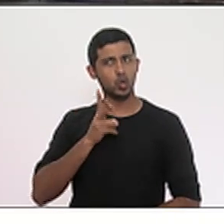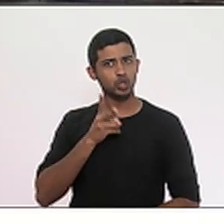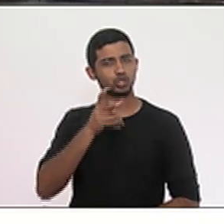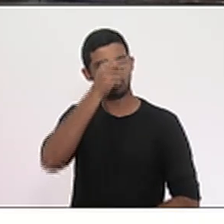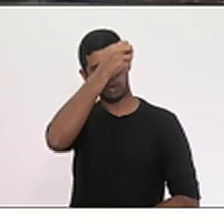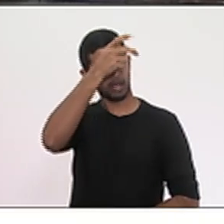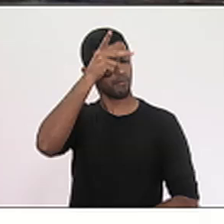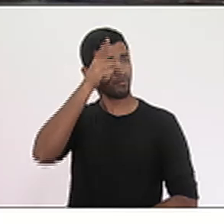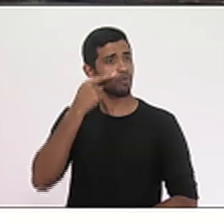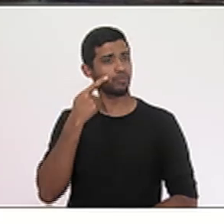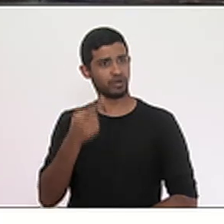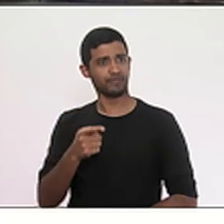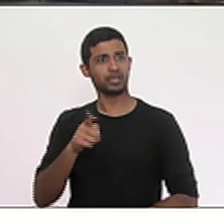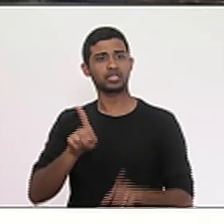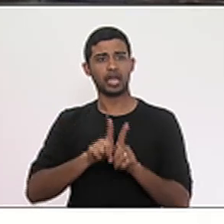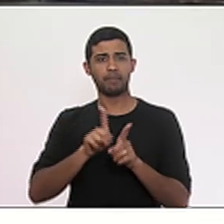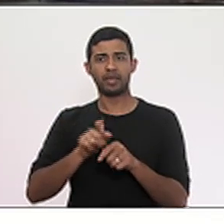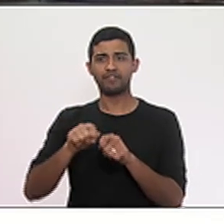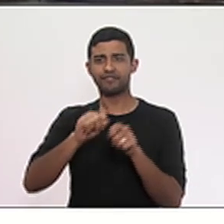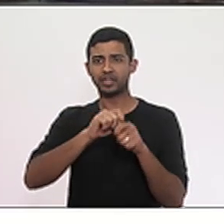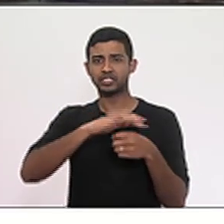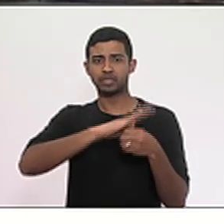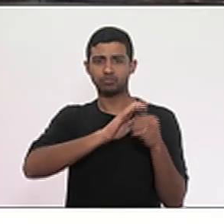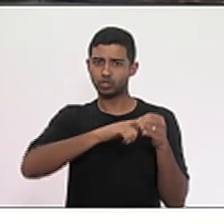universalização do saneamento no Estado do Rio.